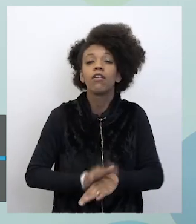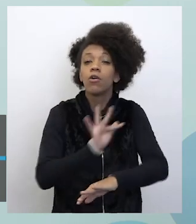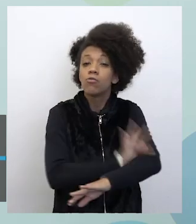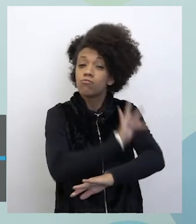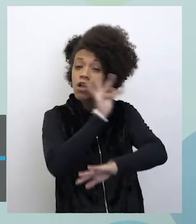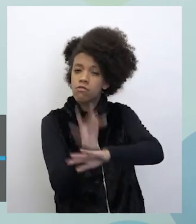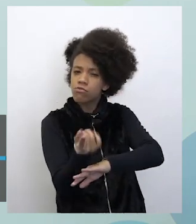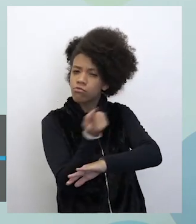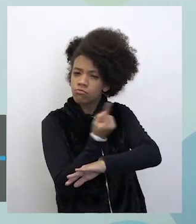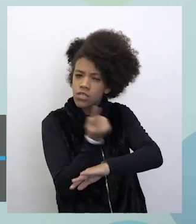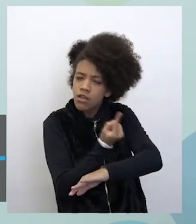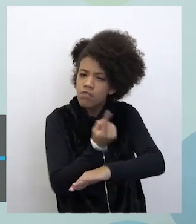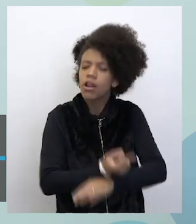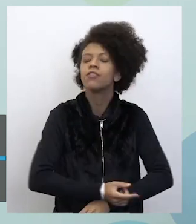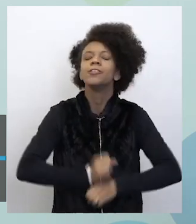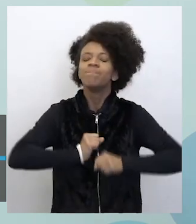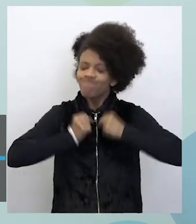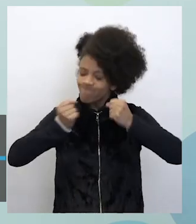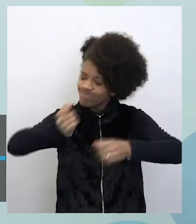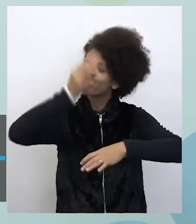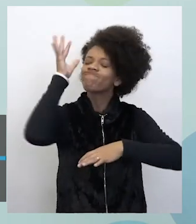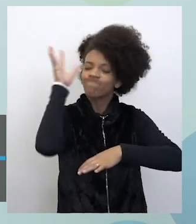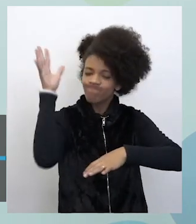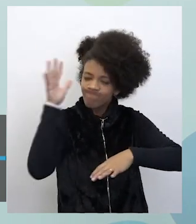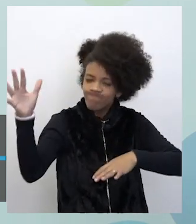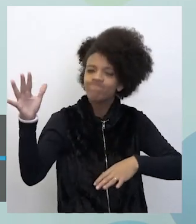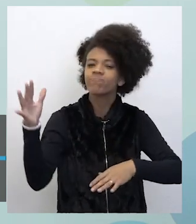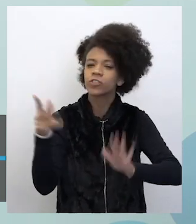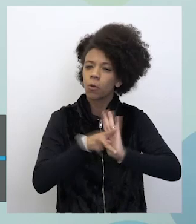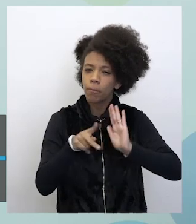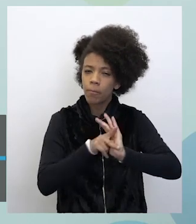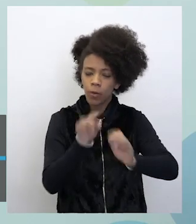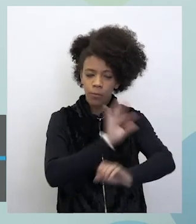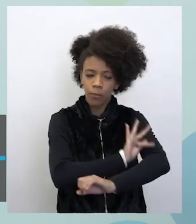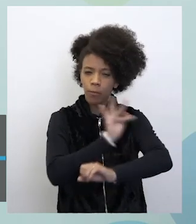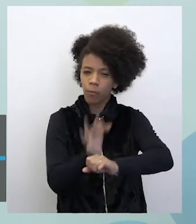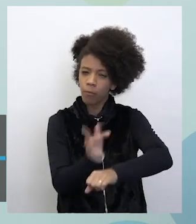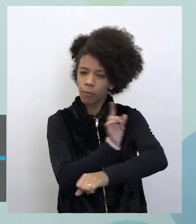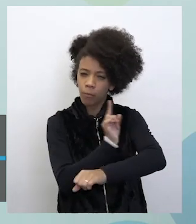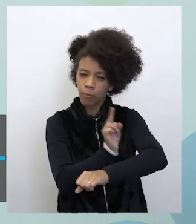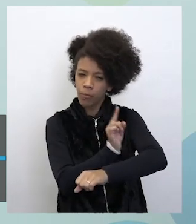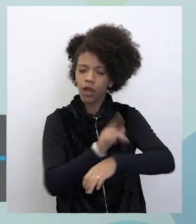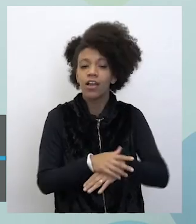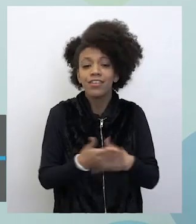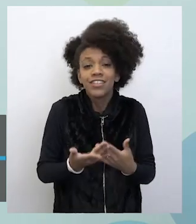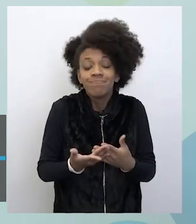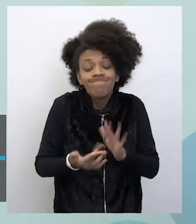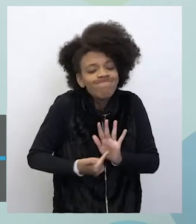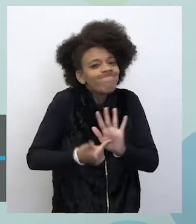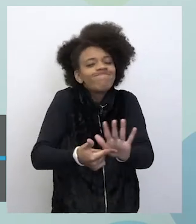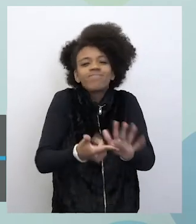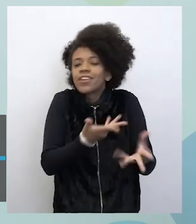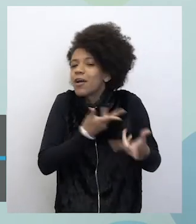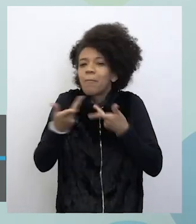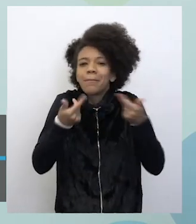sonhos de vocês, vocês estão realizando o sonho de vocês, mas também o sonho desse piloto que deixou tanta coisa boa para a gente.